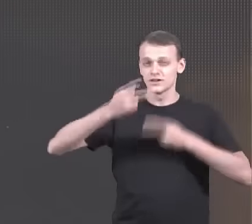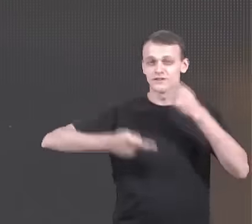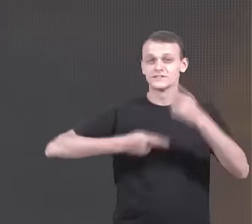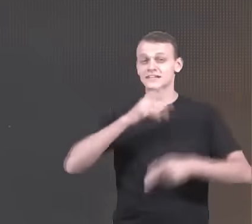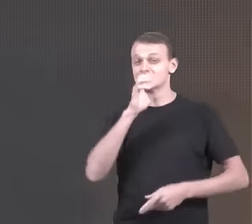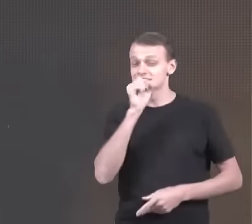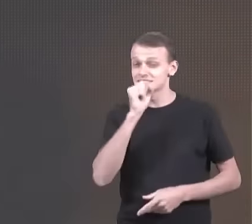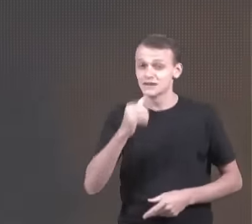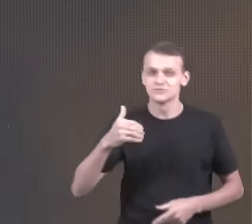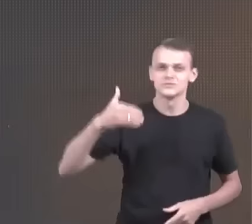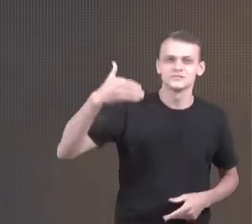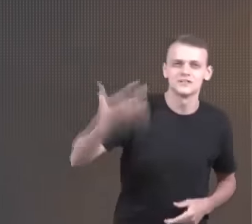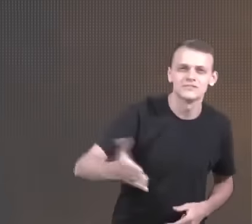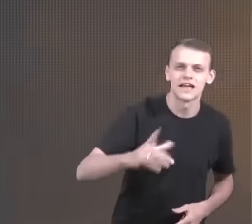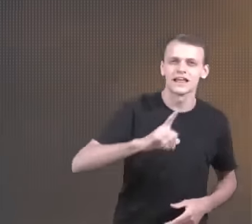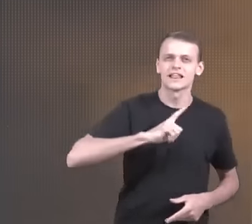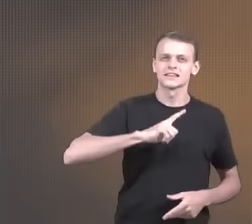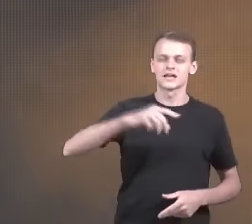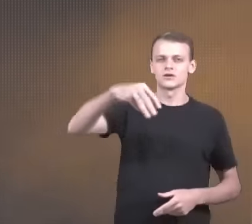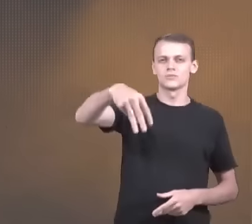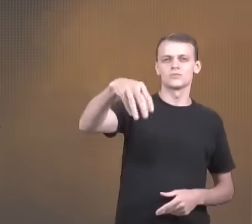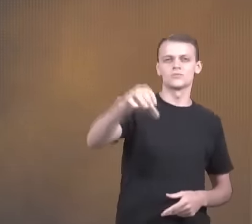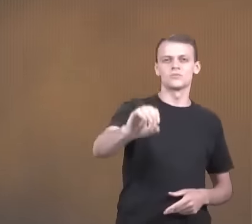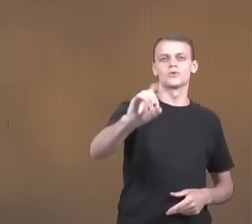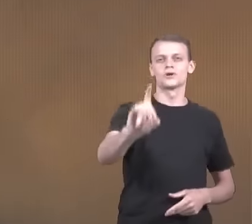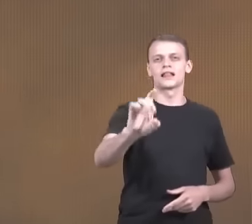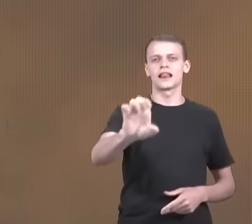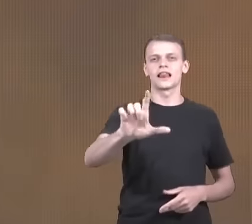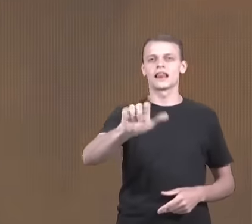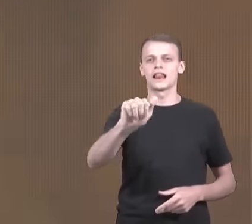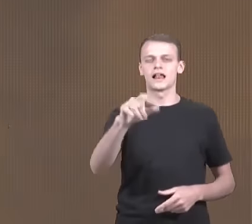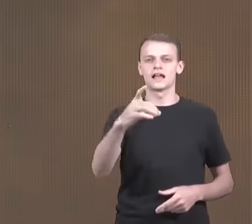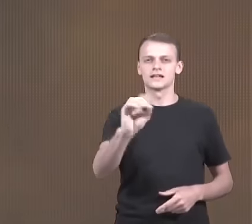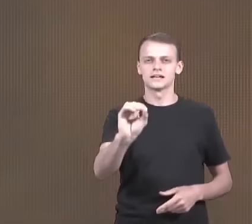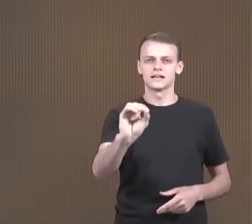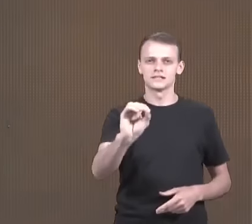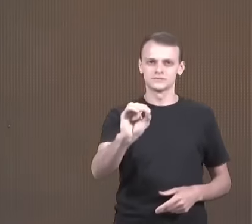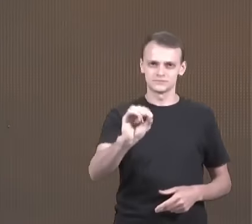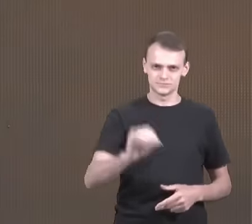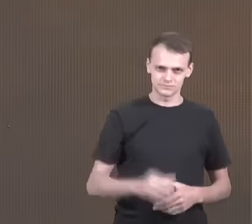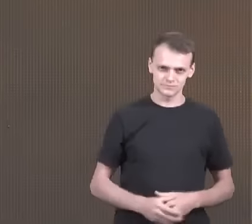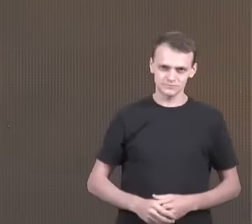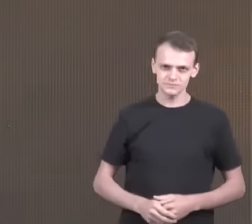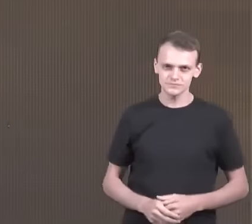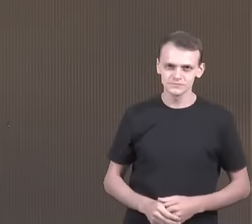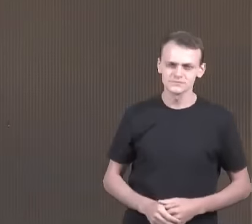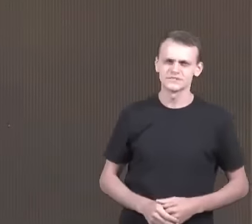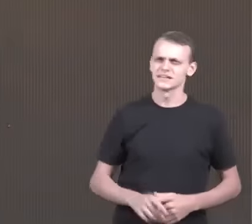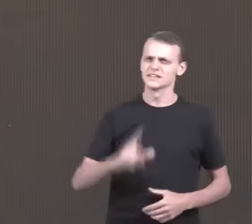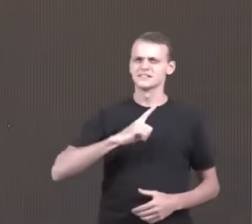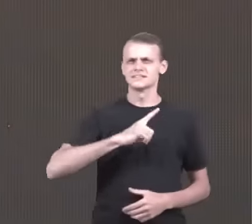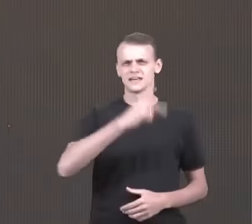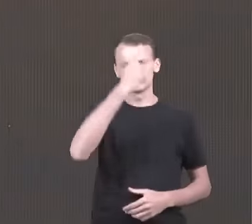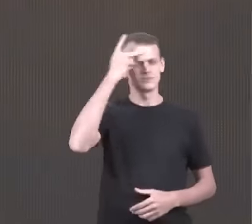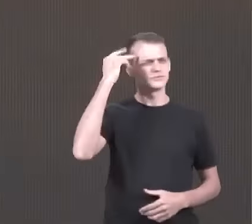Online. Próximo sábado, durante o dia, Cláudio Duarte, Lucinho, tanta